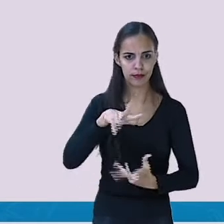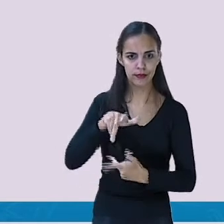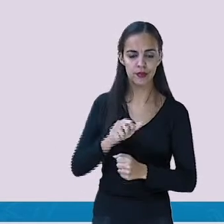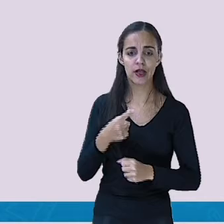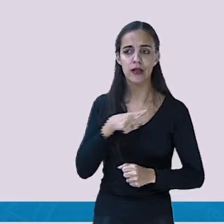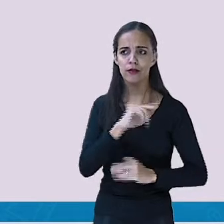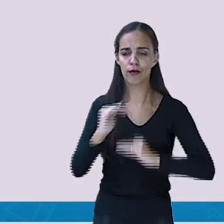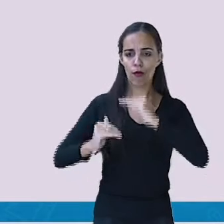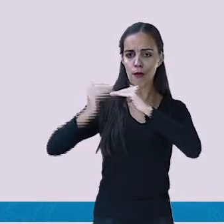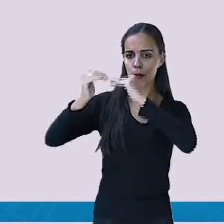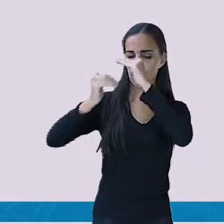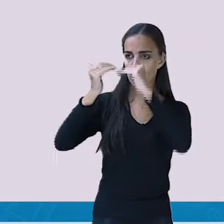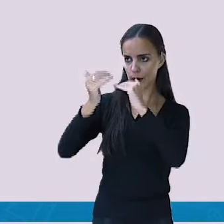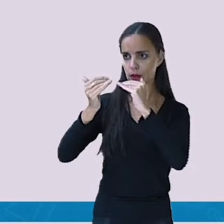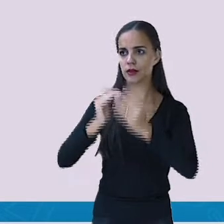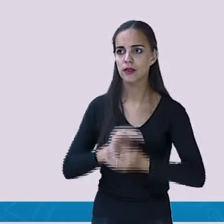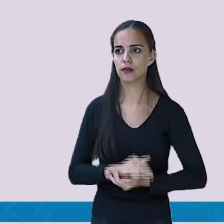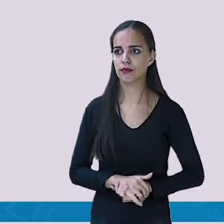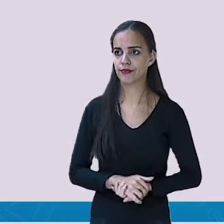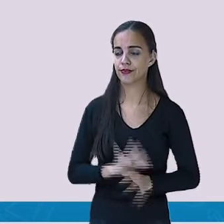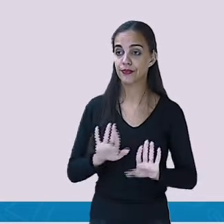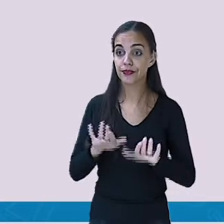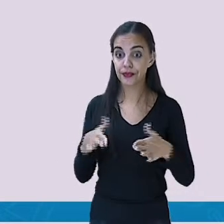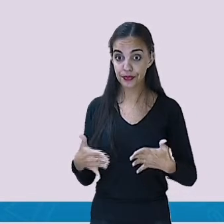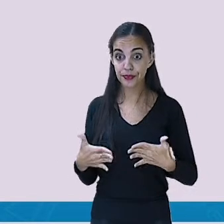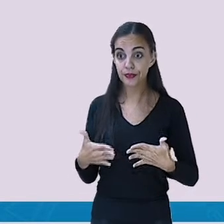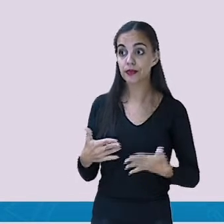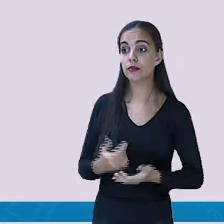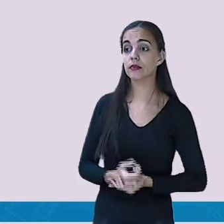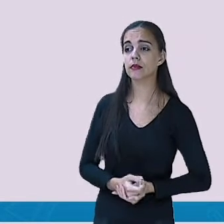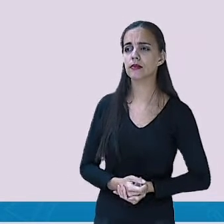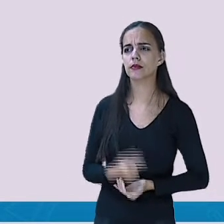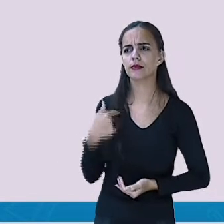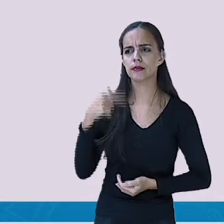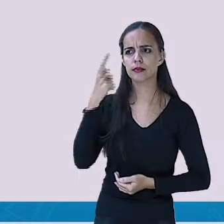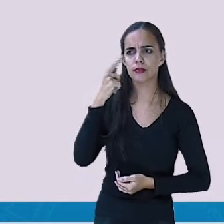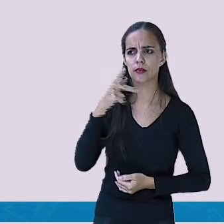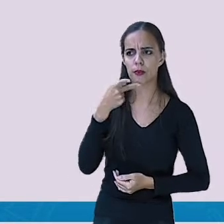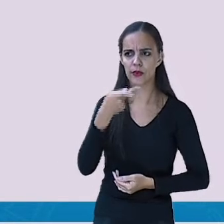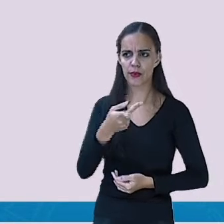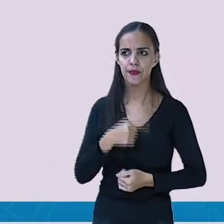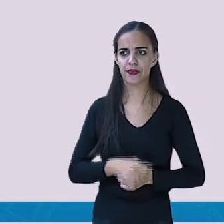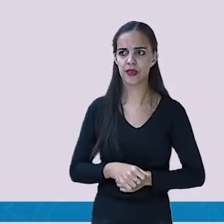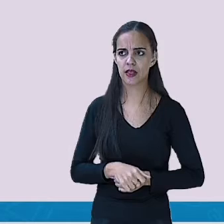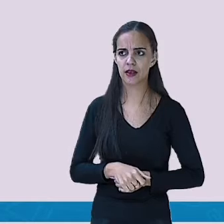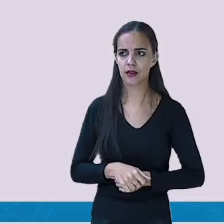de desenvolvimento. Então, vamos pensar assim, eu posso dizer que